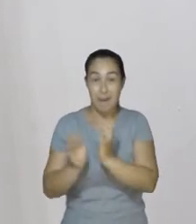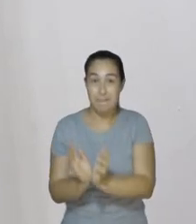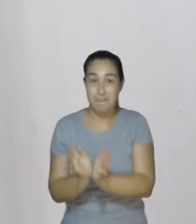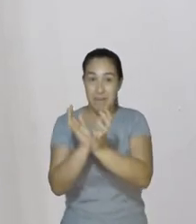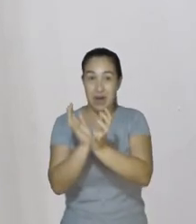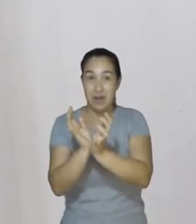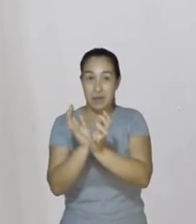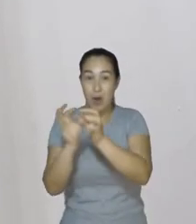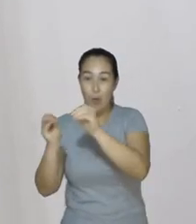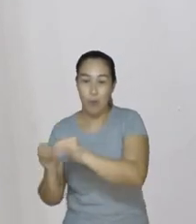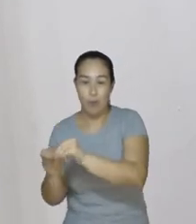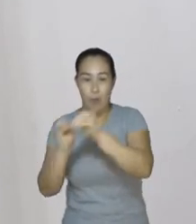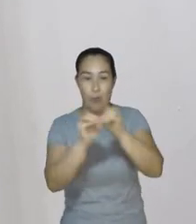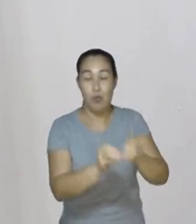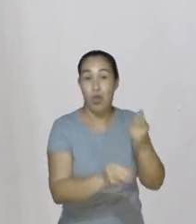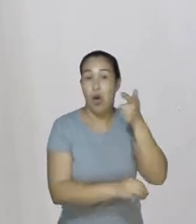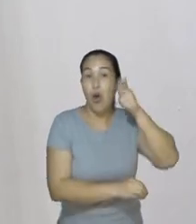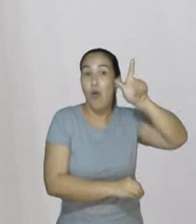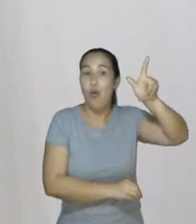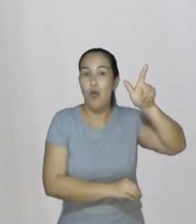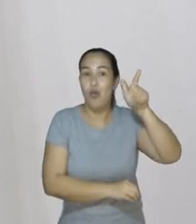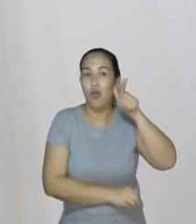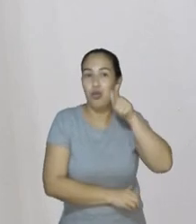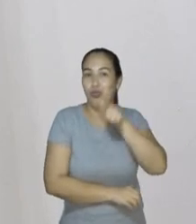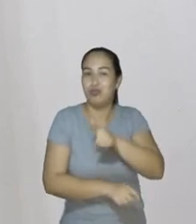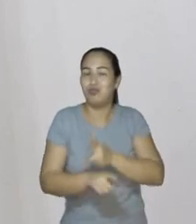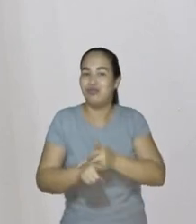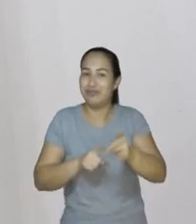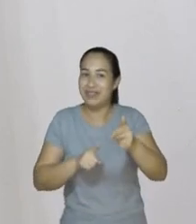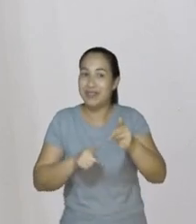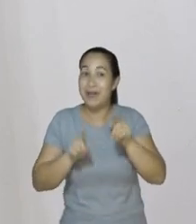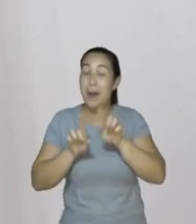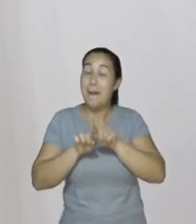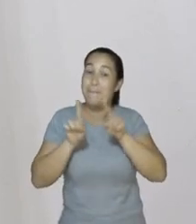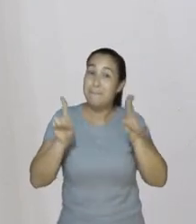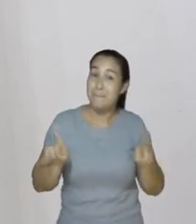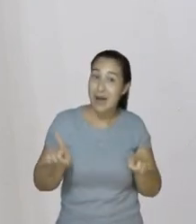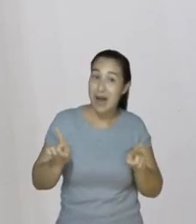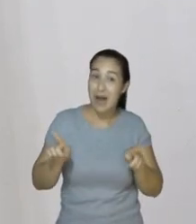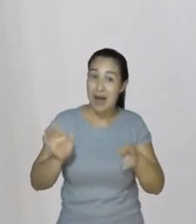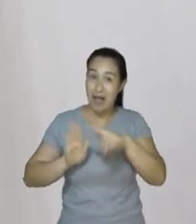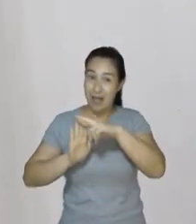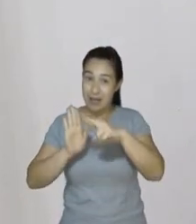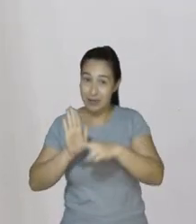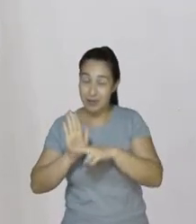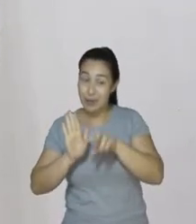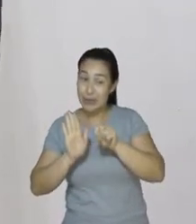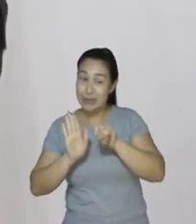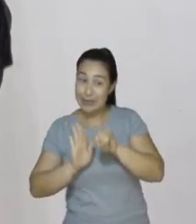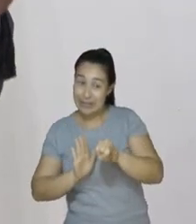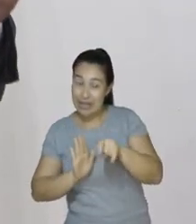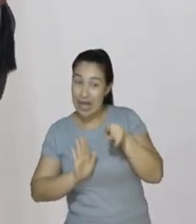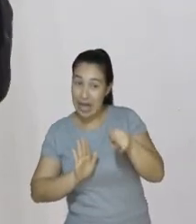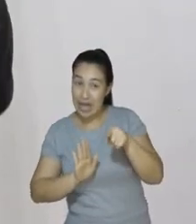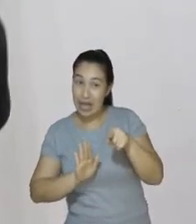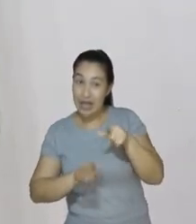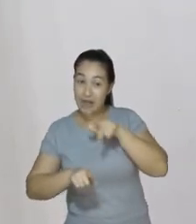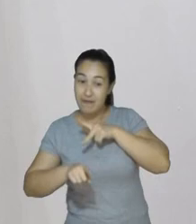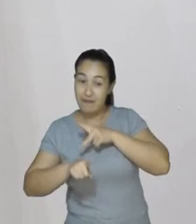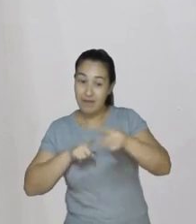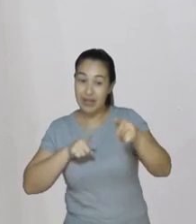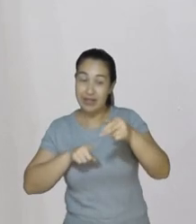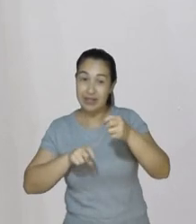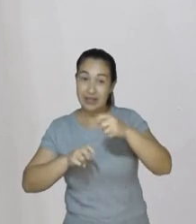Assembleia que vai ganhar. Mas, no regimento tem, se ela ganhar 3 vezes